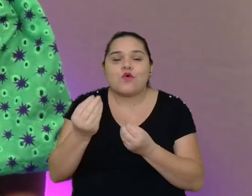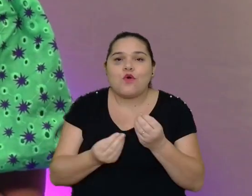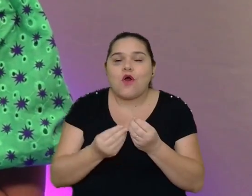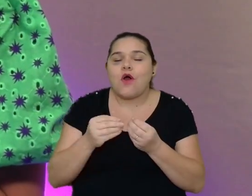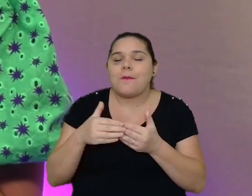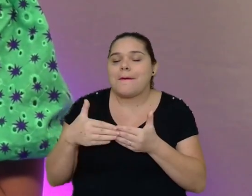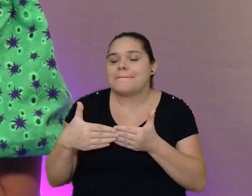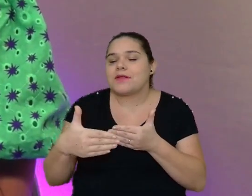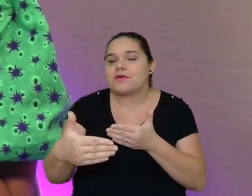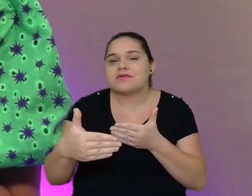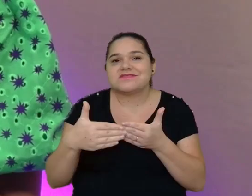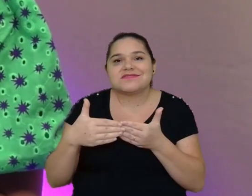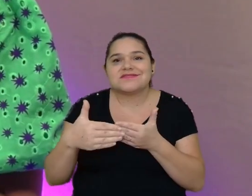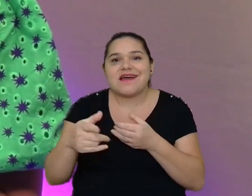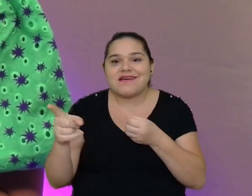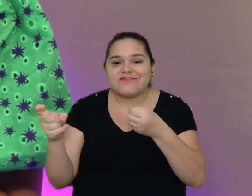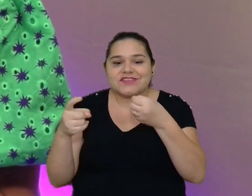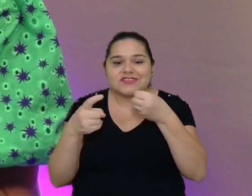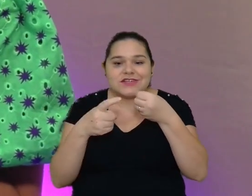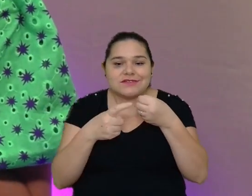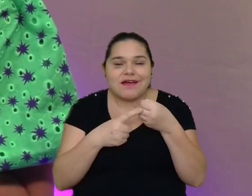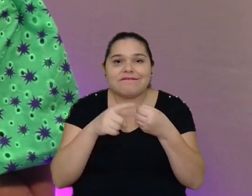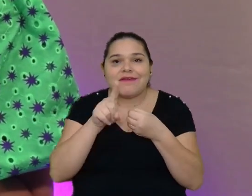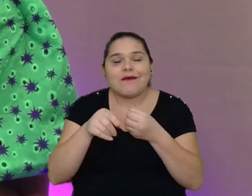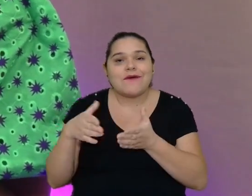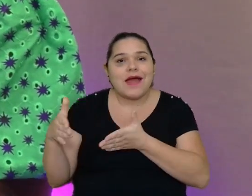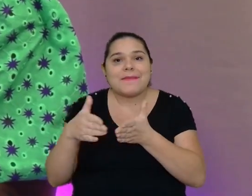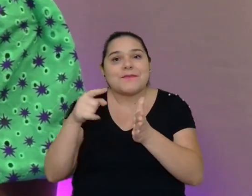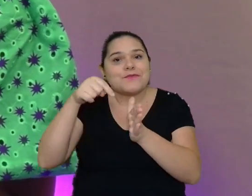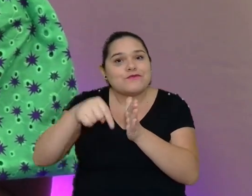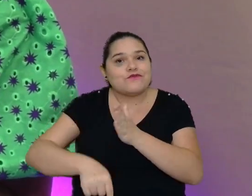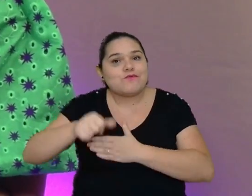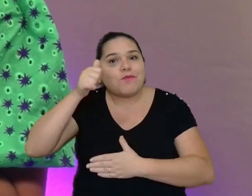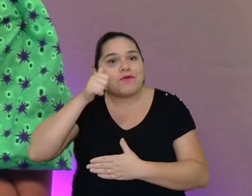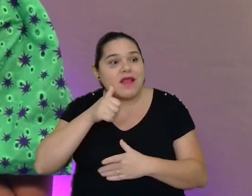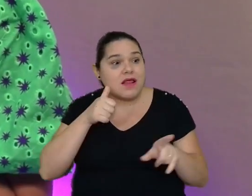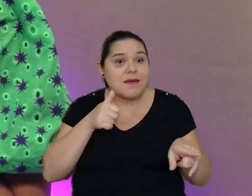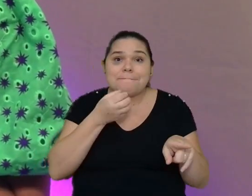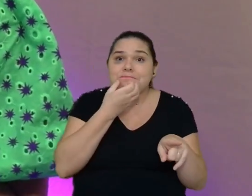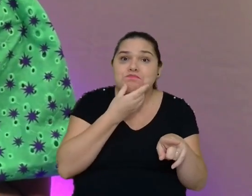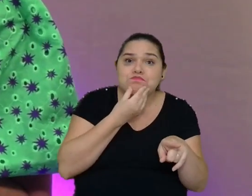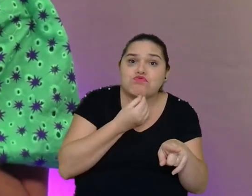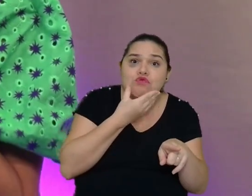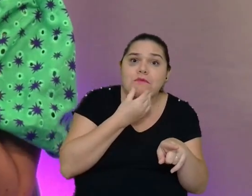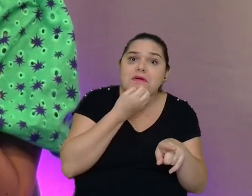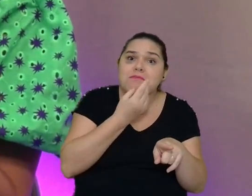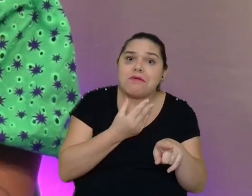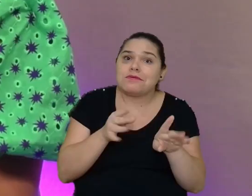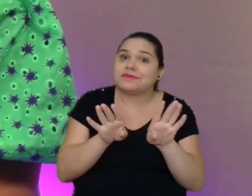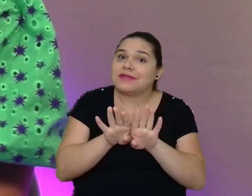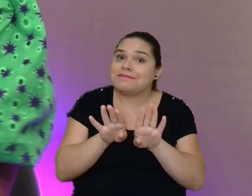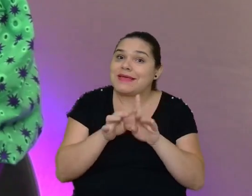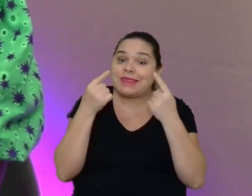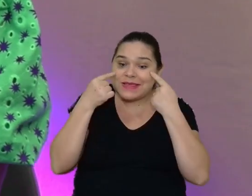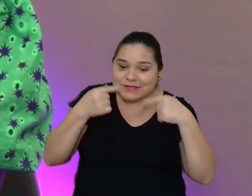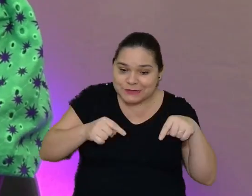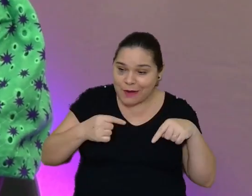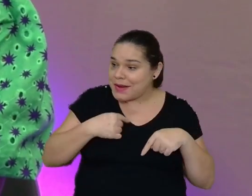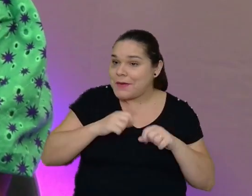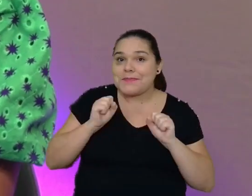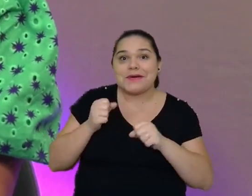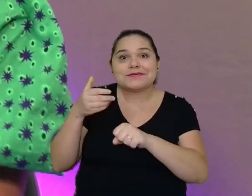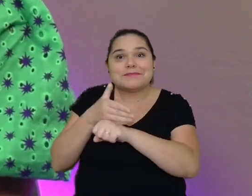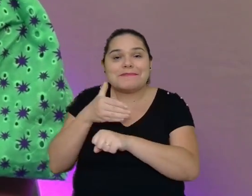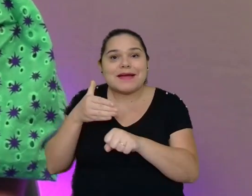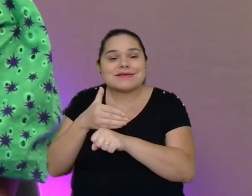você bem colocou, tão profunda para a mulher, e como isso deve ser bom para o homem também se descobrir nesse papel, nesse novo significado